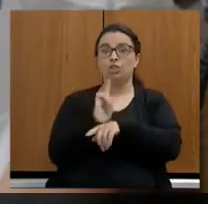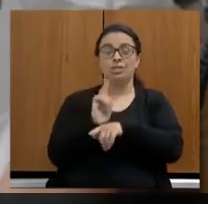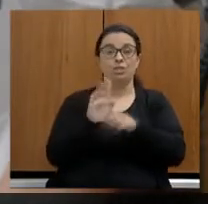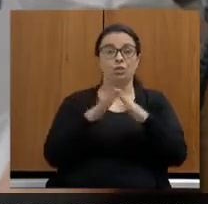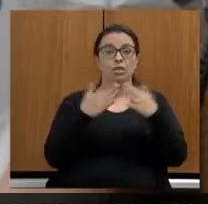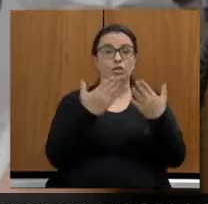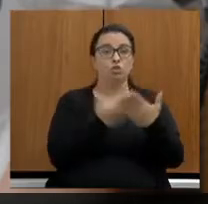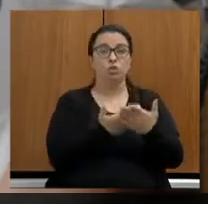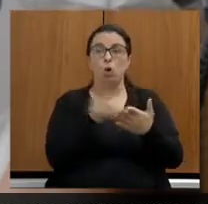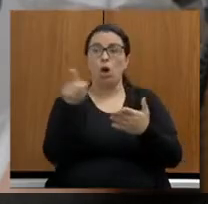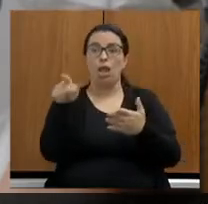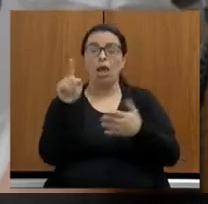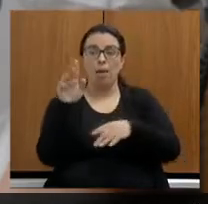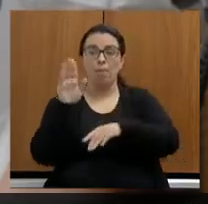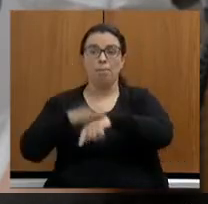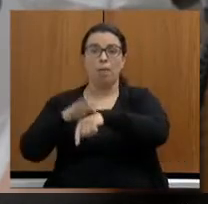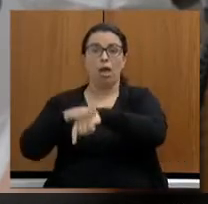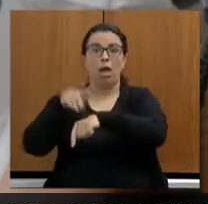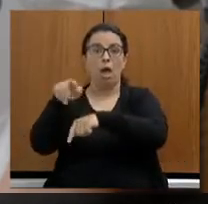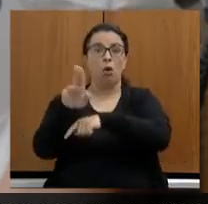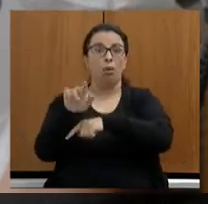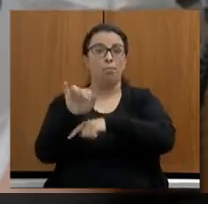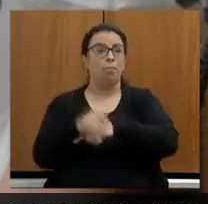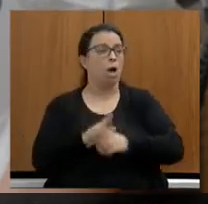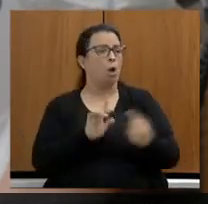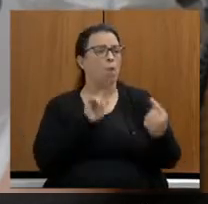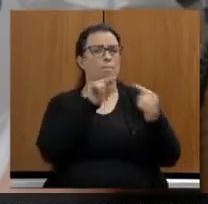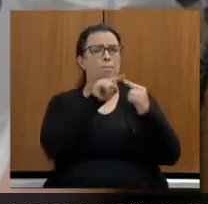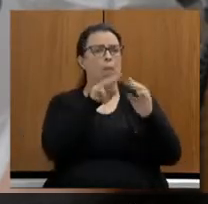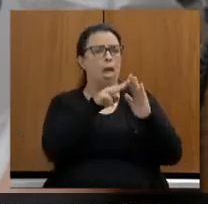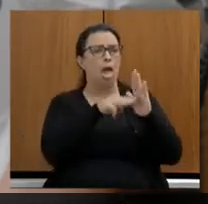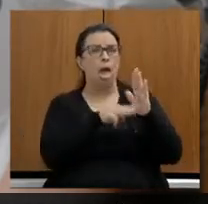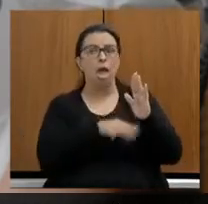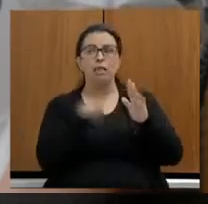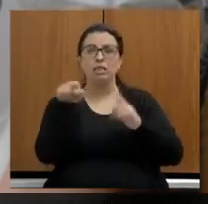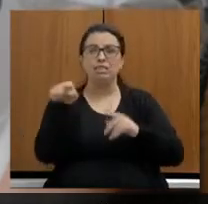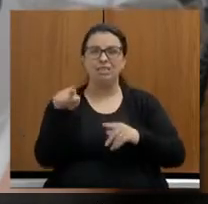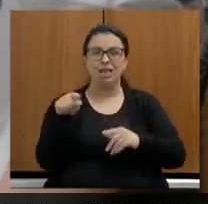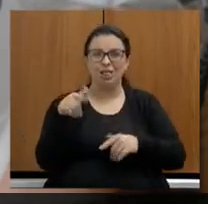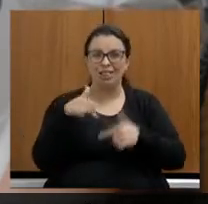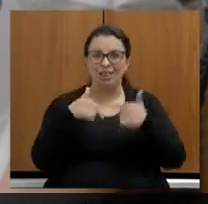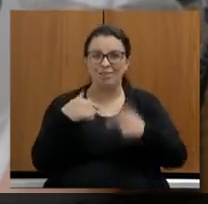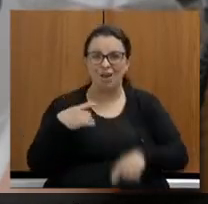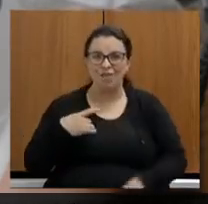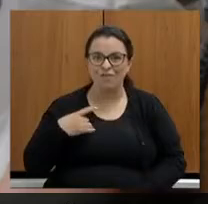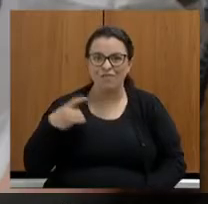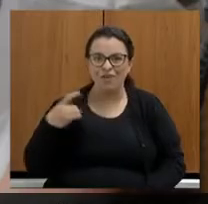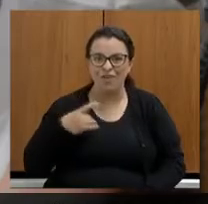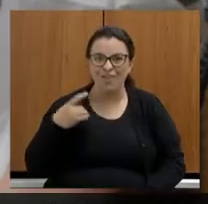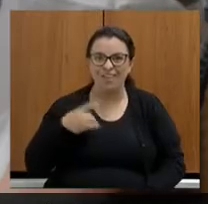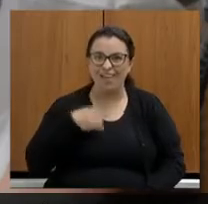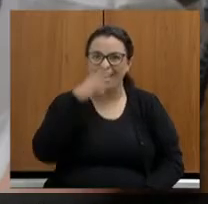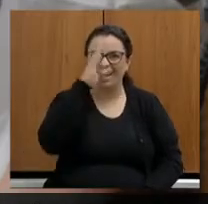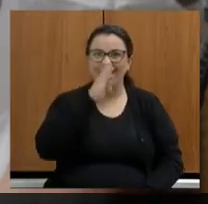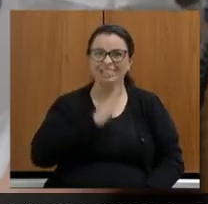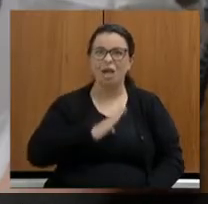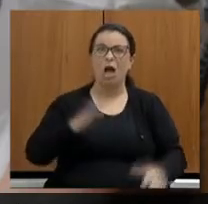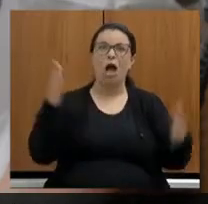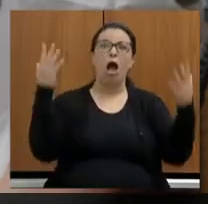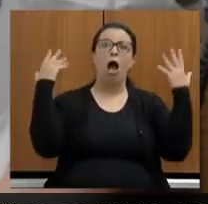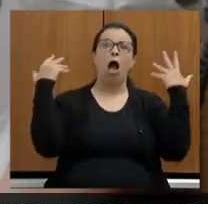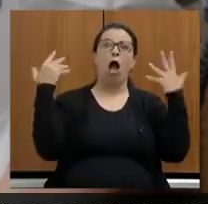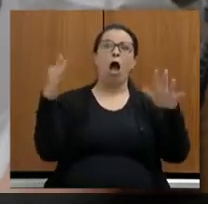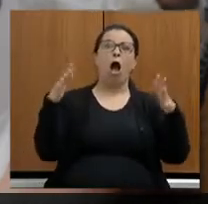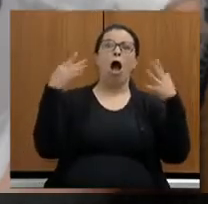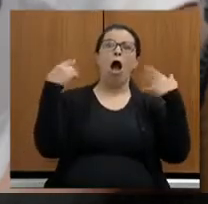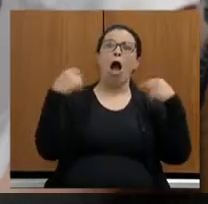praticamente como metas começaram de coisa e Unibanco tá fazendo um serviço voluntário gratuito eu vou falta